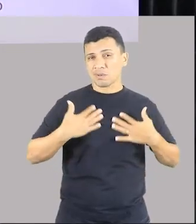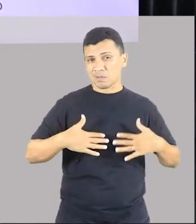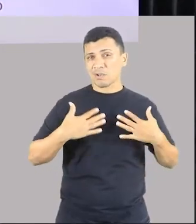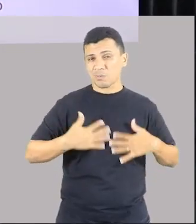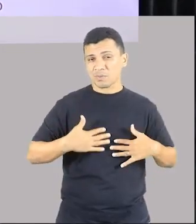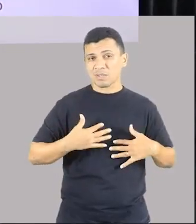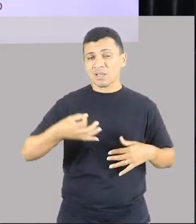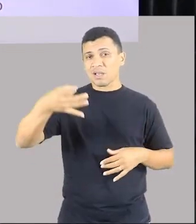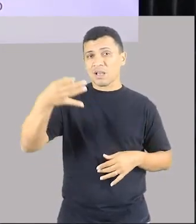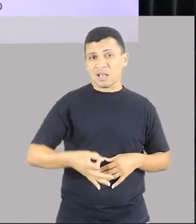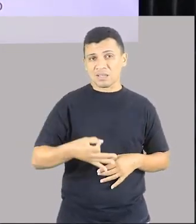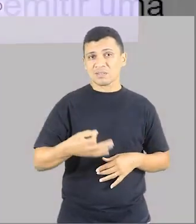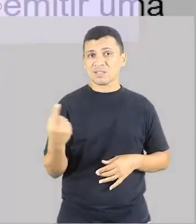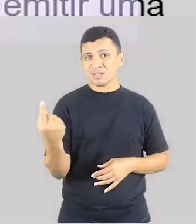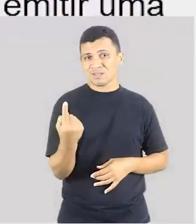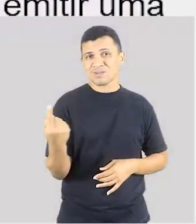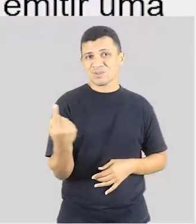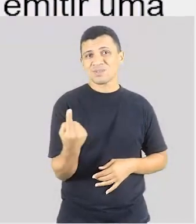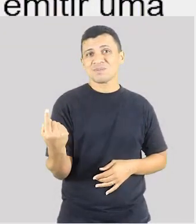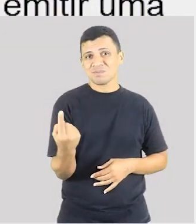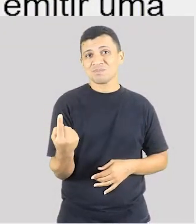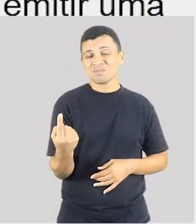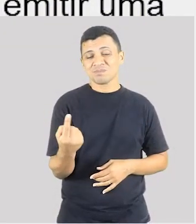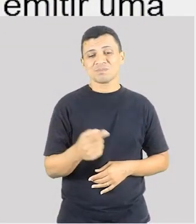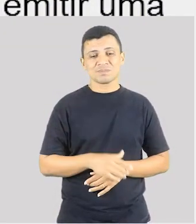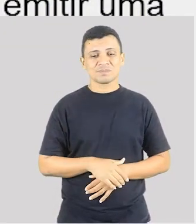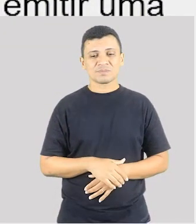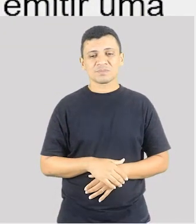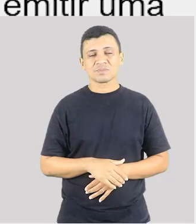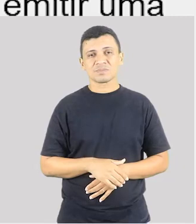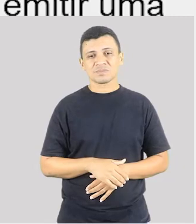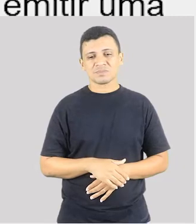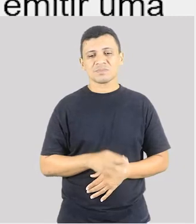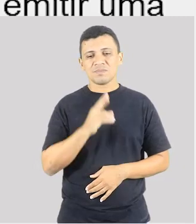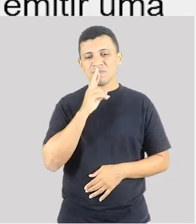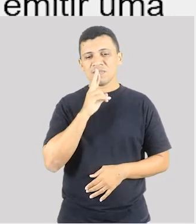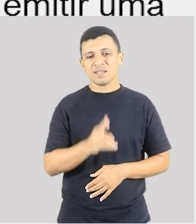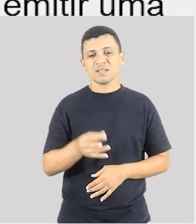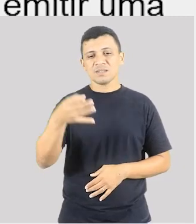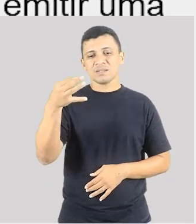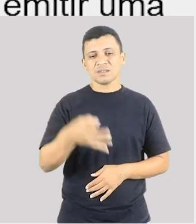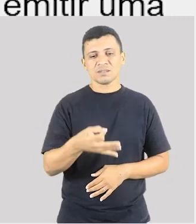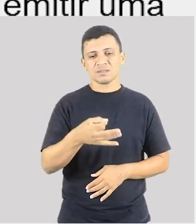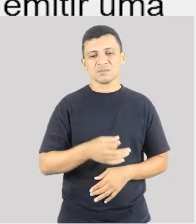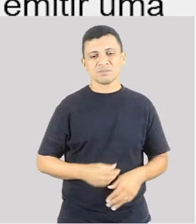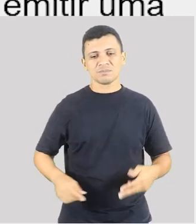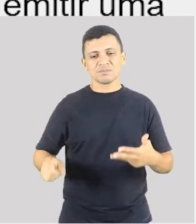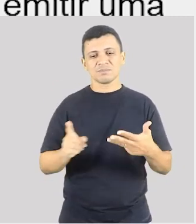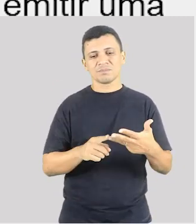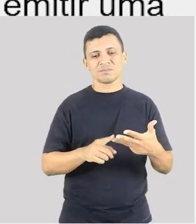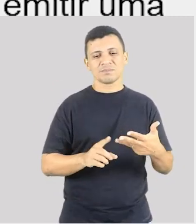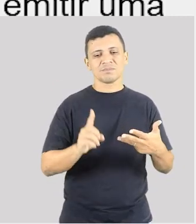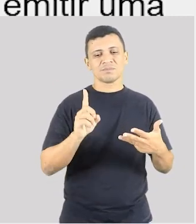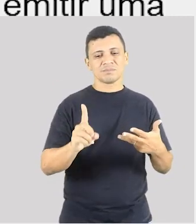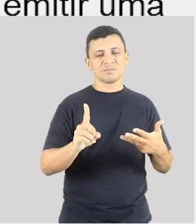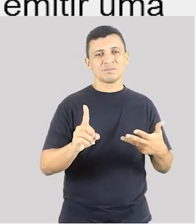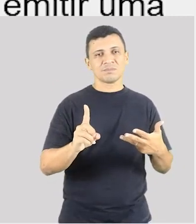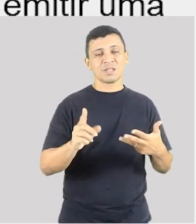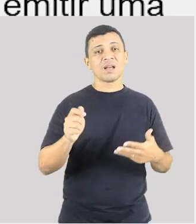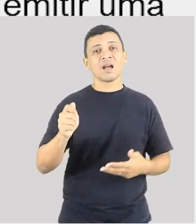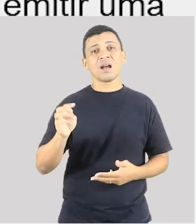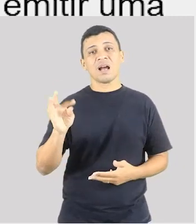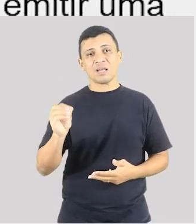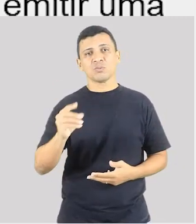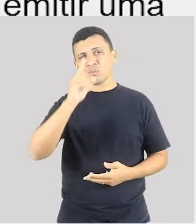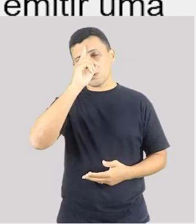consegue acertar sozinho, de acordo com a nossa aula. A resposta correta, a única resposta correta é a letra D, de dado. Os atos